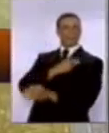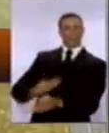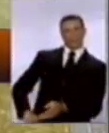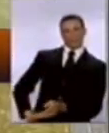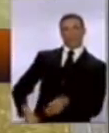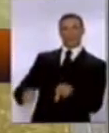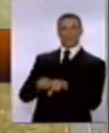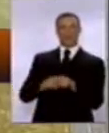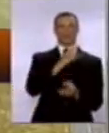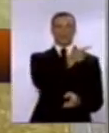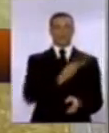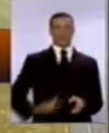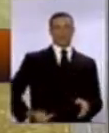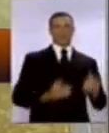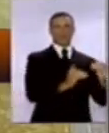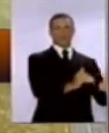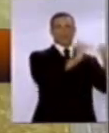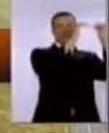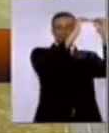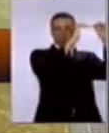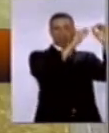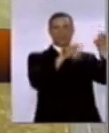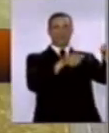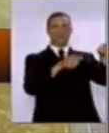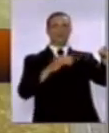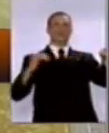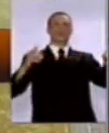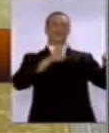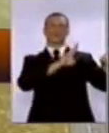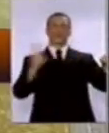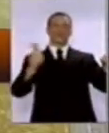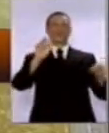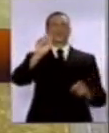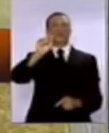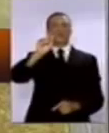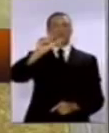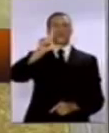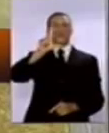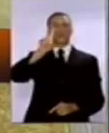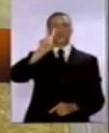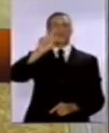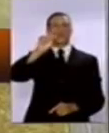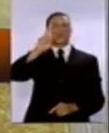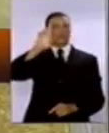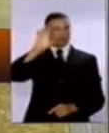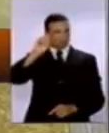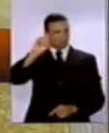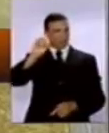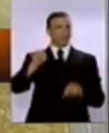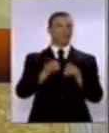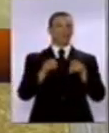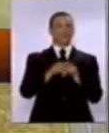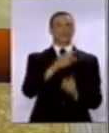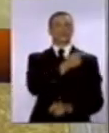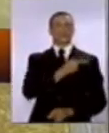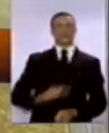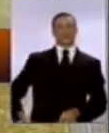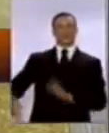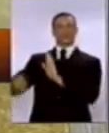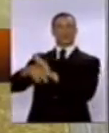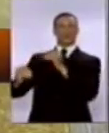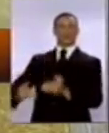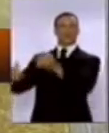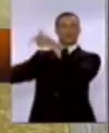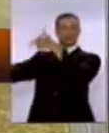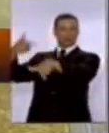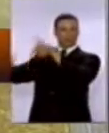superior tribunal militar almirante de esquadra álvaro luiz pinto presidente do tribunal superior do trabalho ministro joão